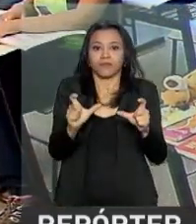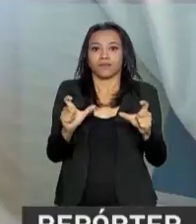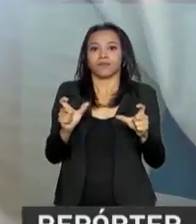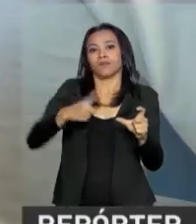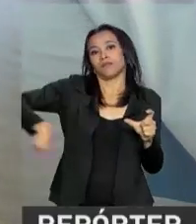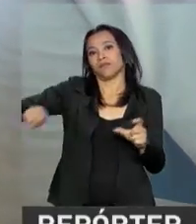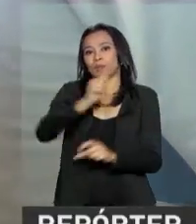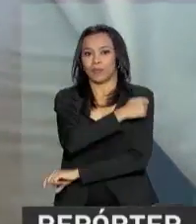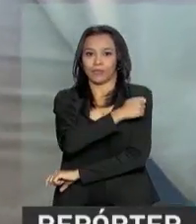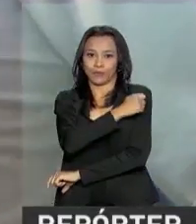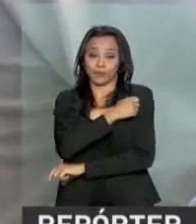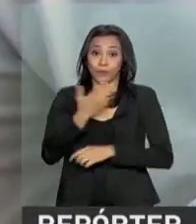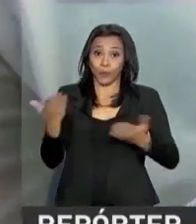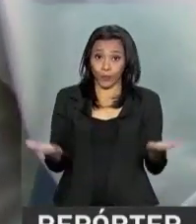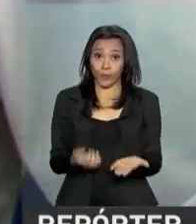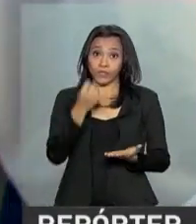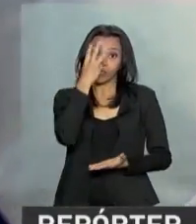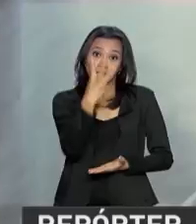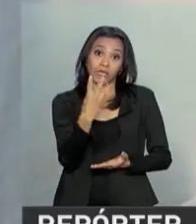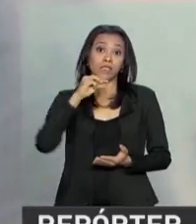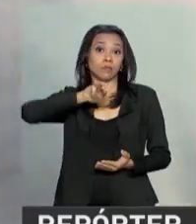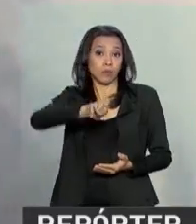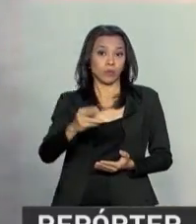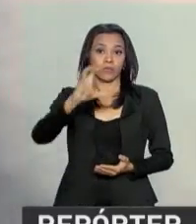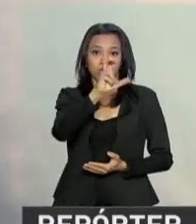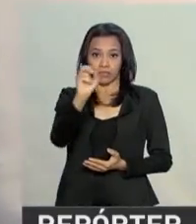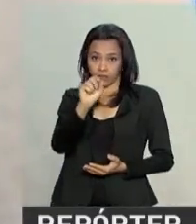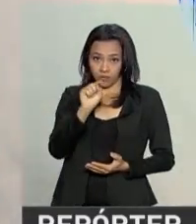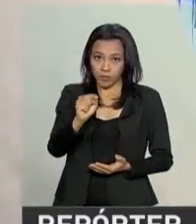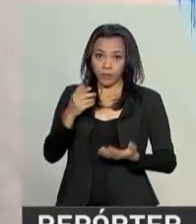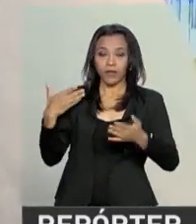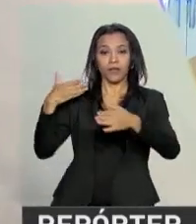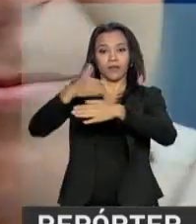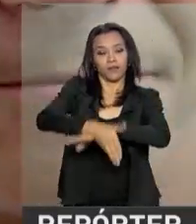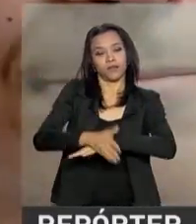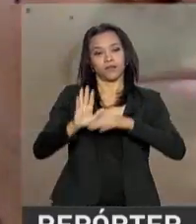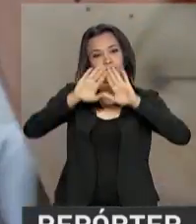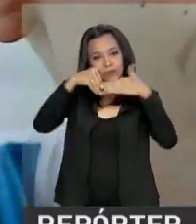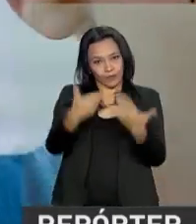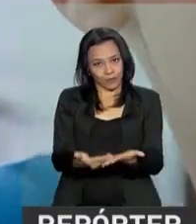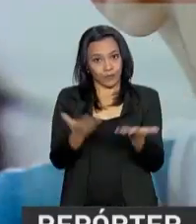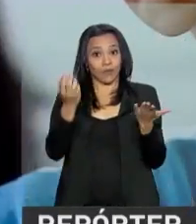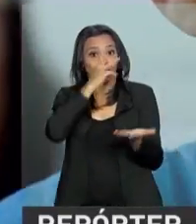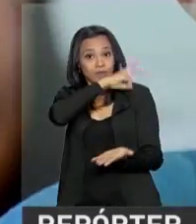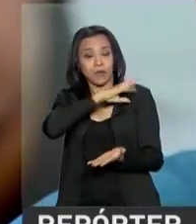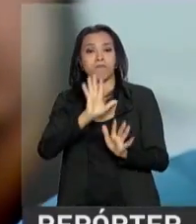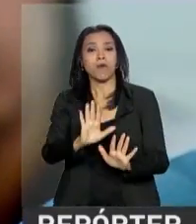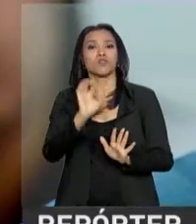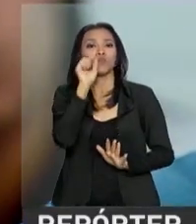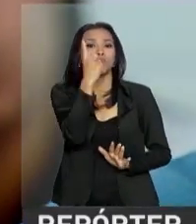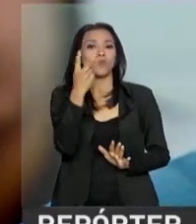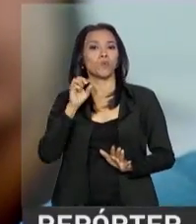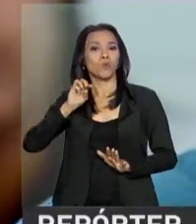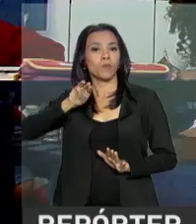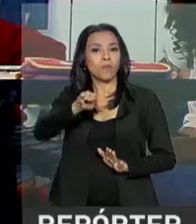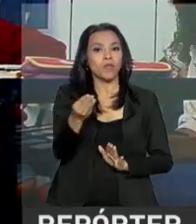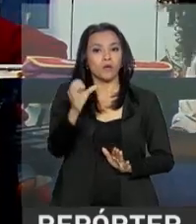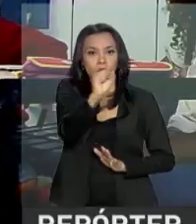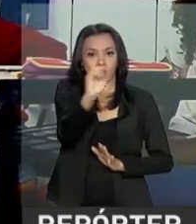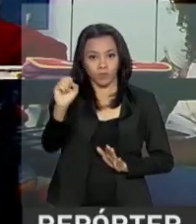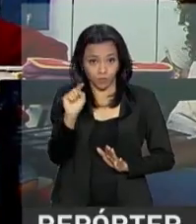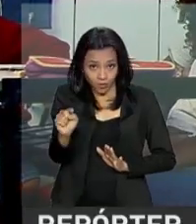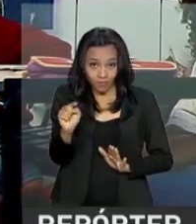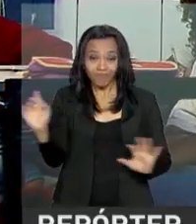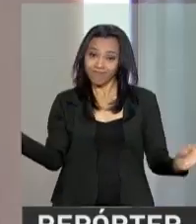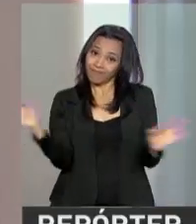estudantes. Hoje, 3 milhões e meio de alunos entram no ensino médio, mas apenas 1 milhão e 800 mil